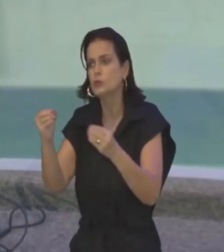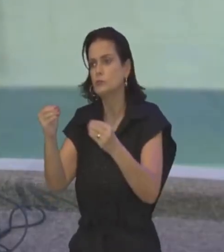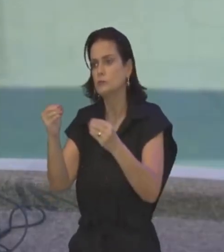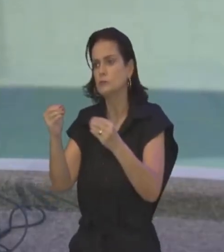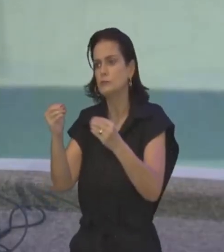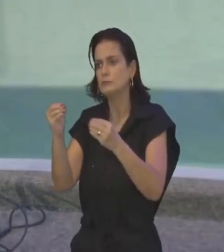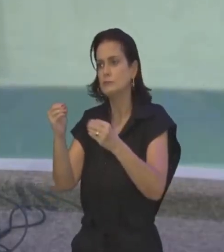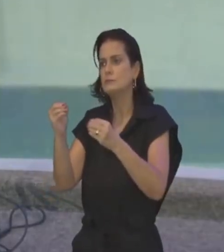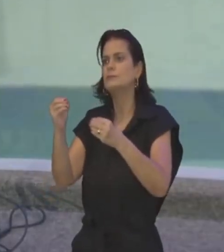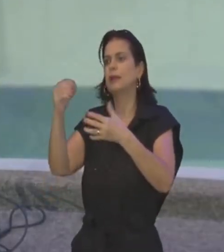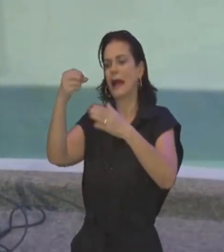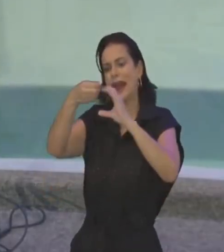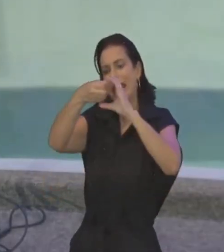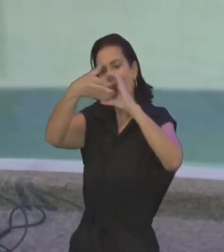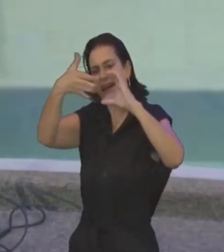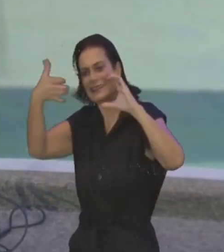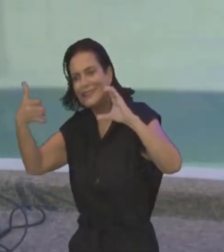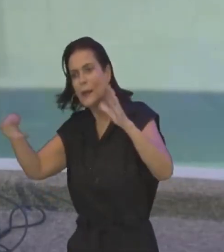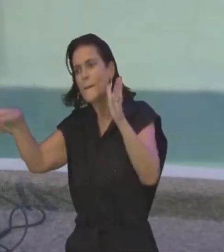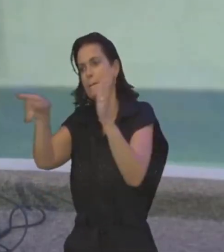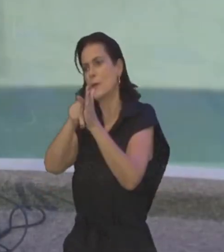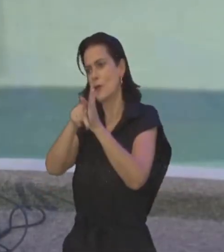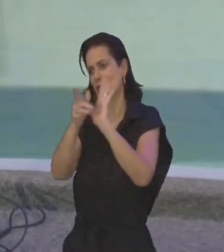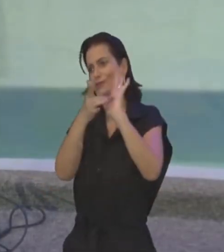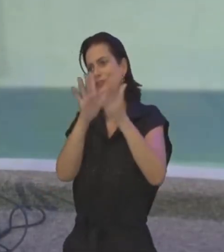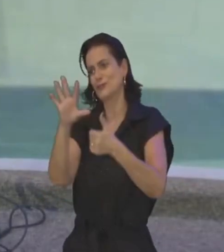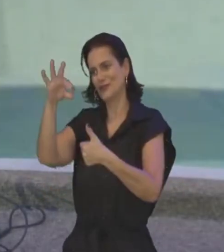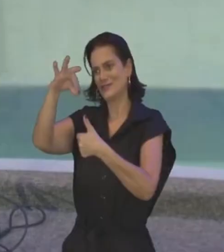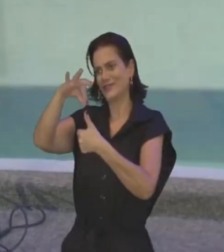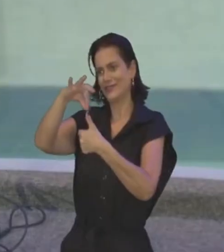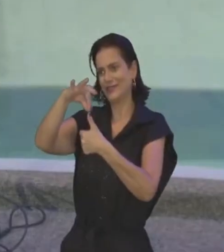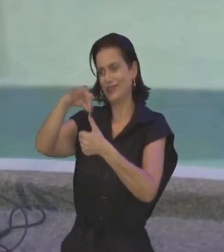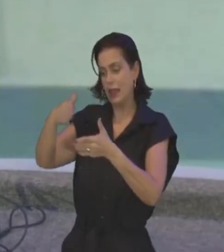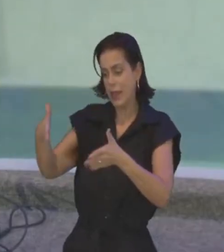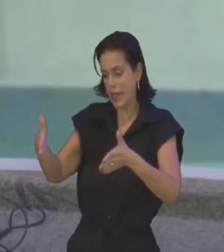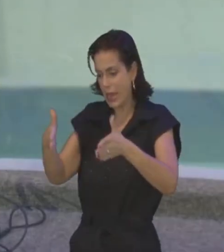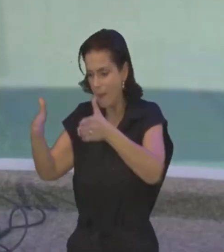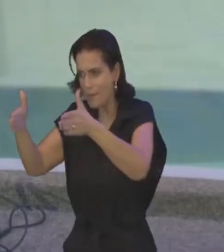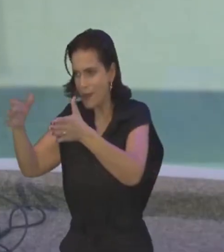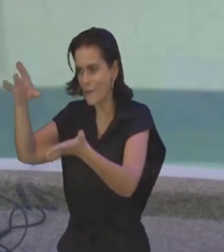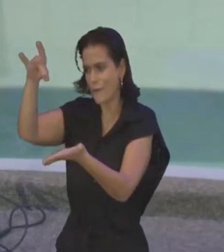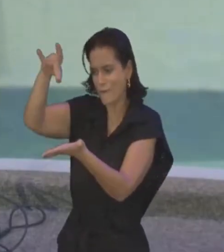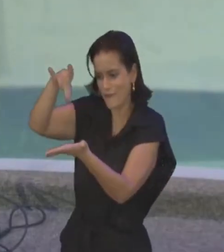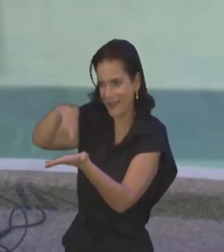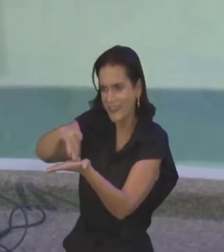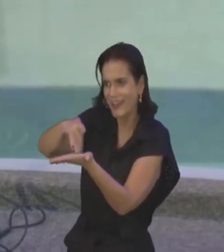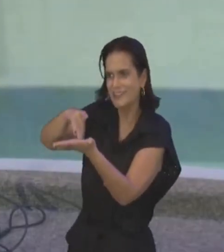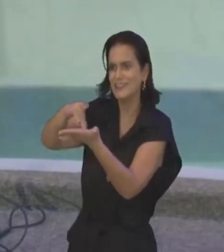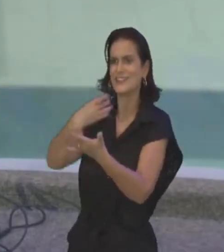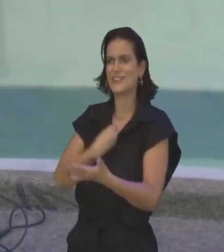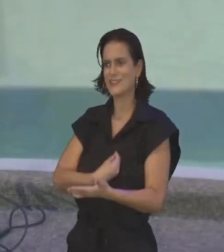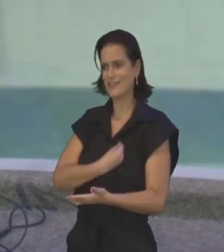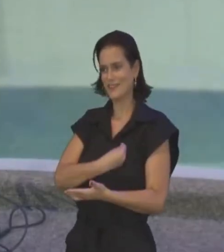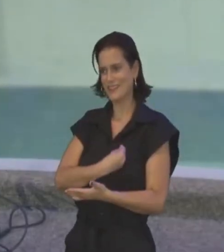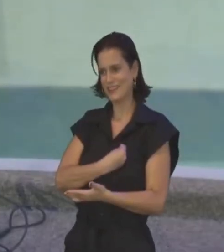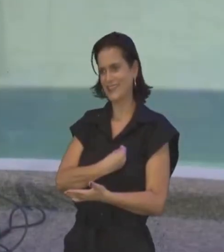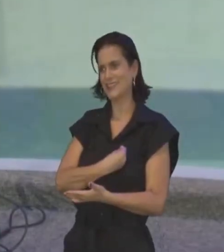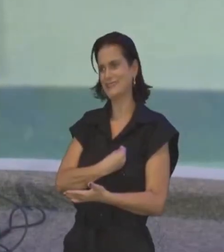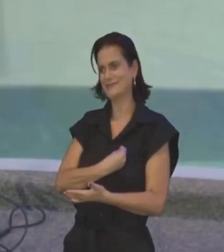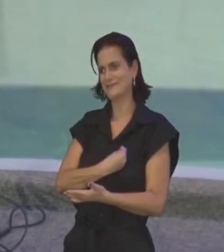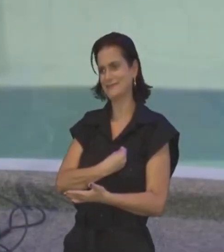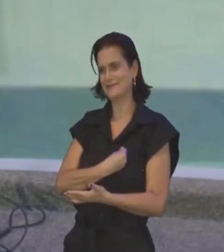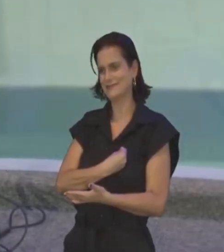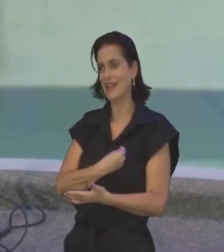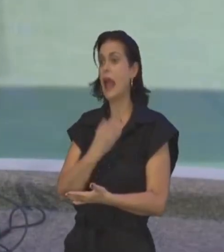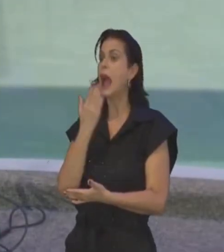que identificam a pessoa de Cristo. Ele é caminho, Ele é verdade, Ele é vida, Ele